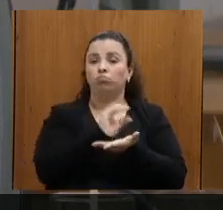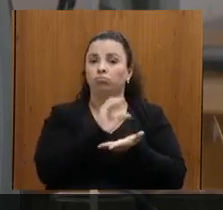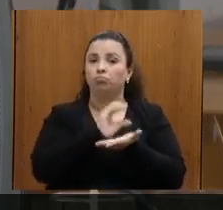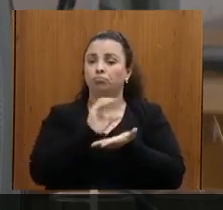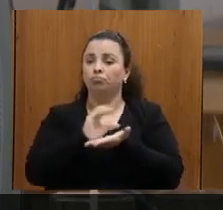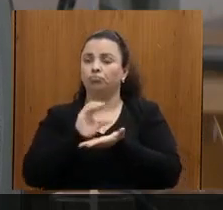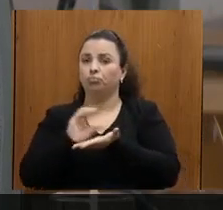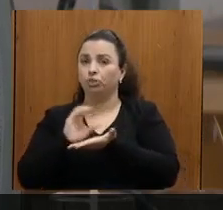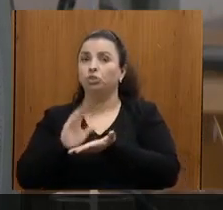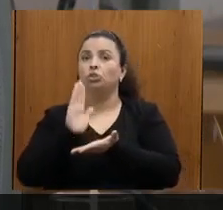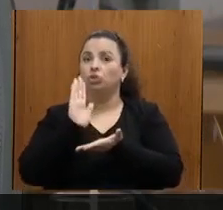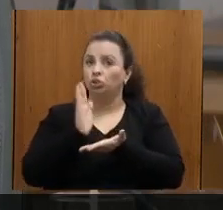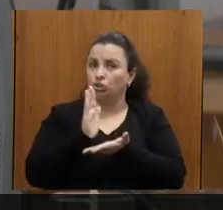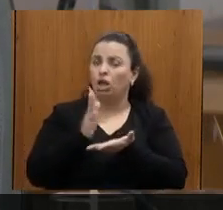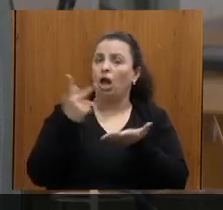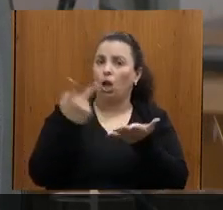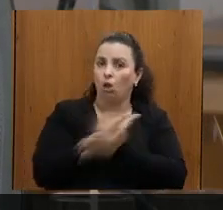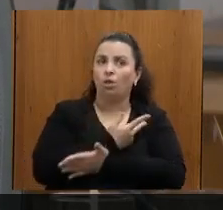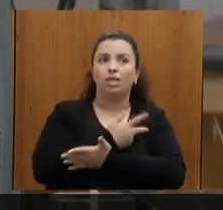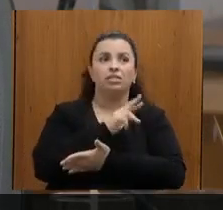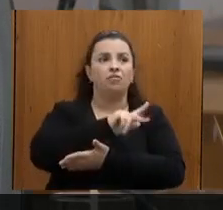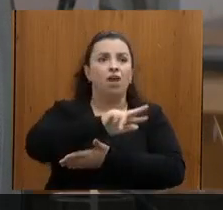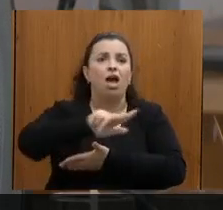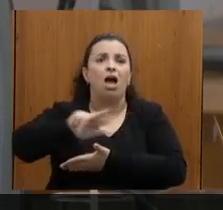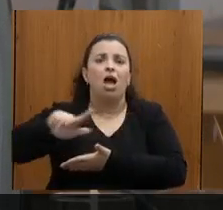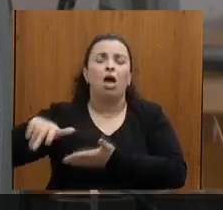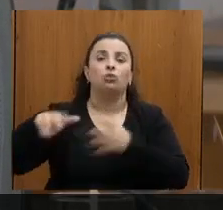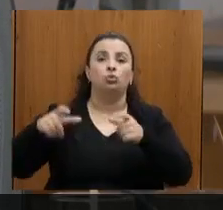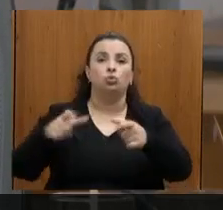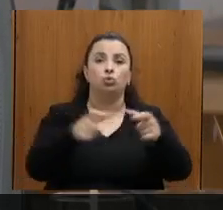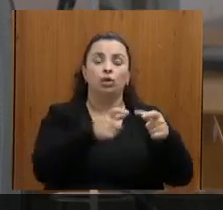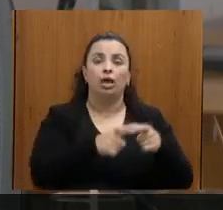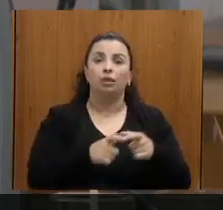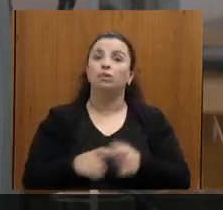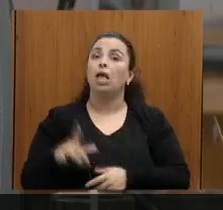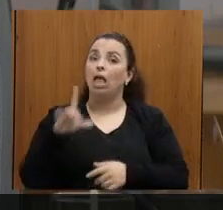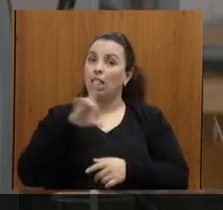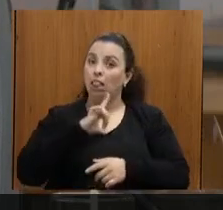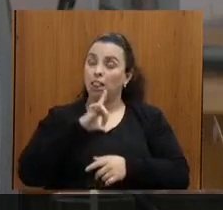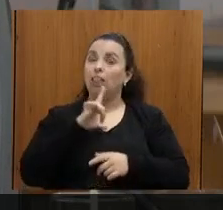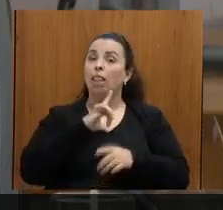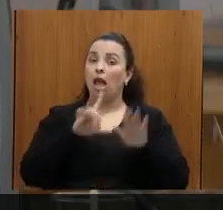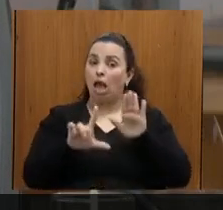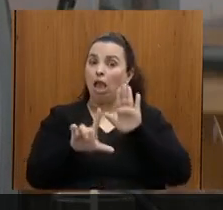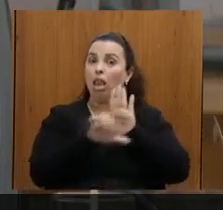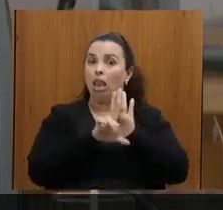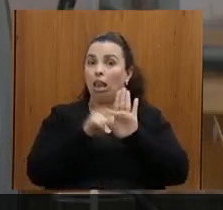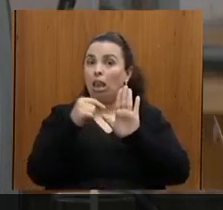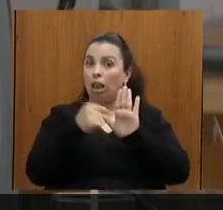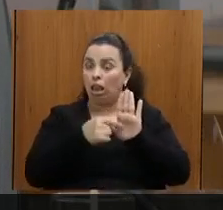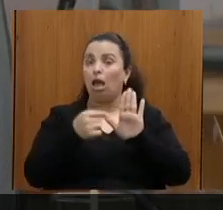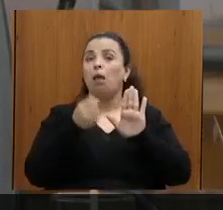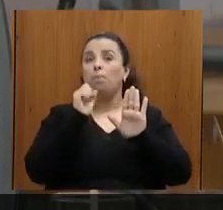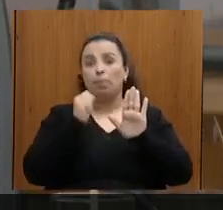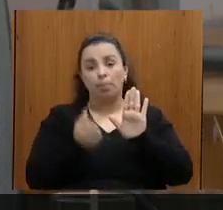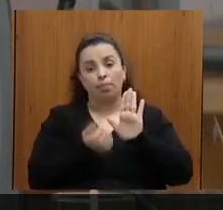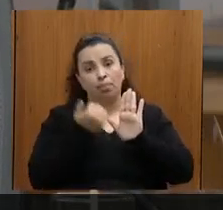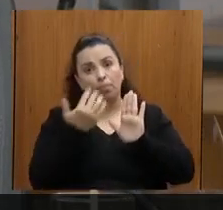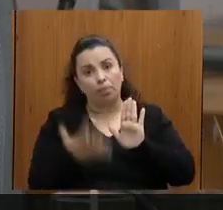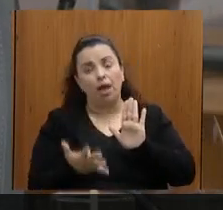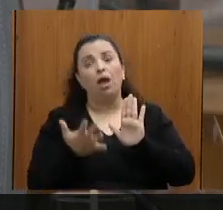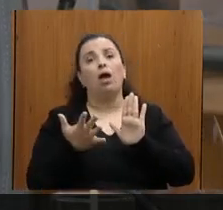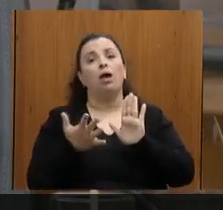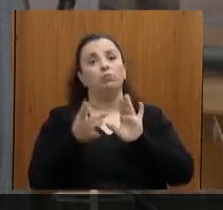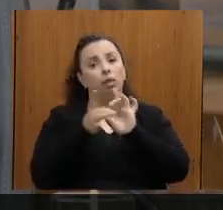que já estão sendo feitos em vários lugares, há toda uma condição legal para essa operação, e o governo